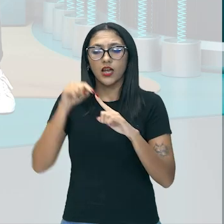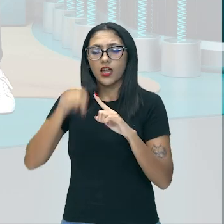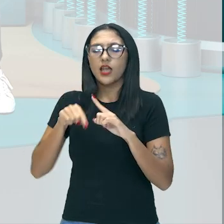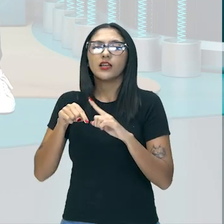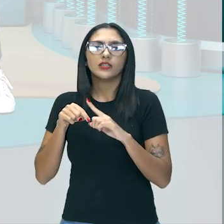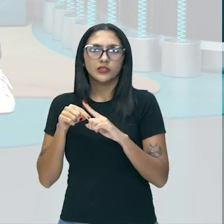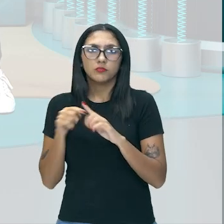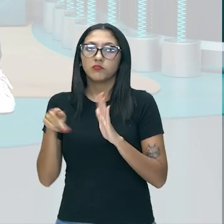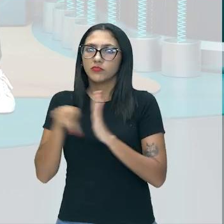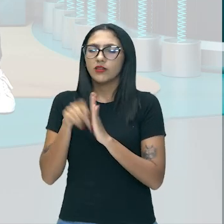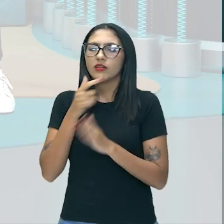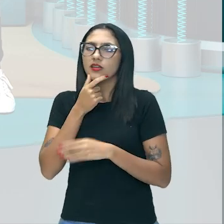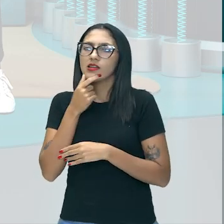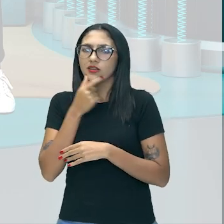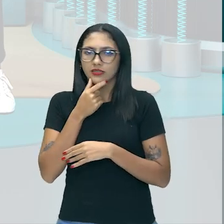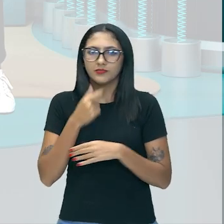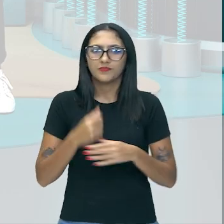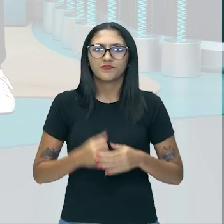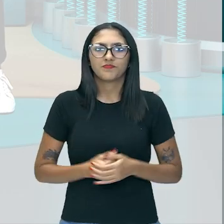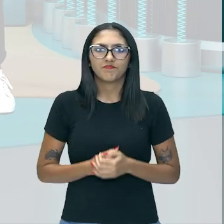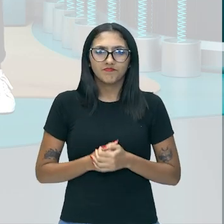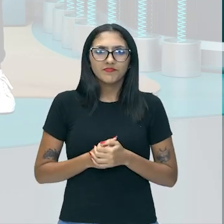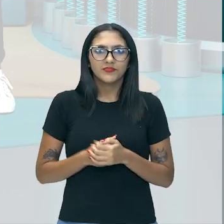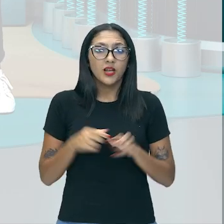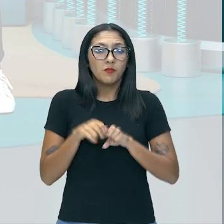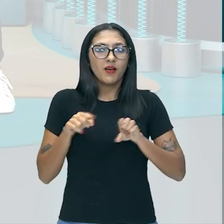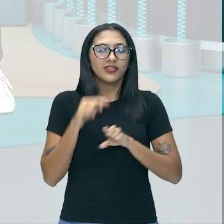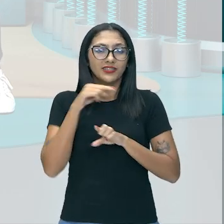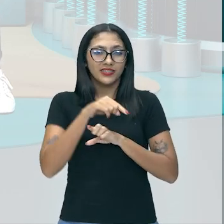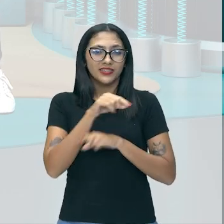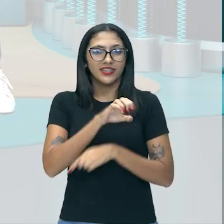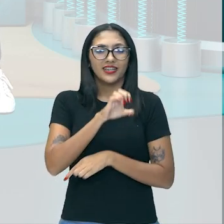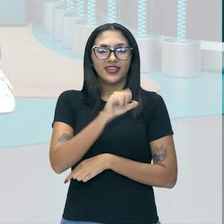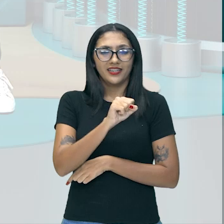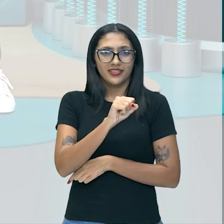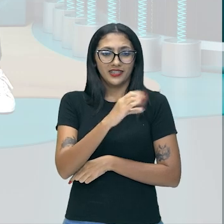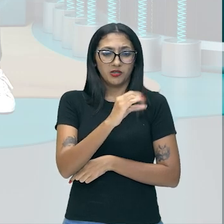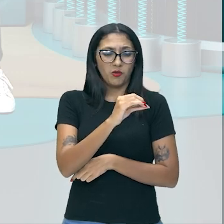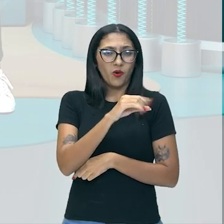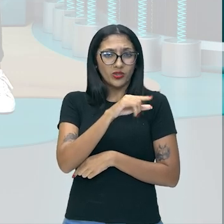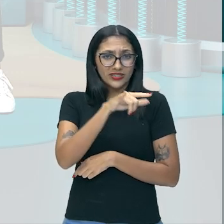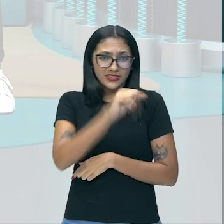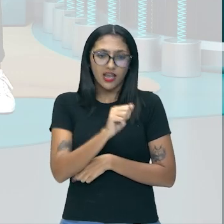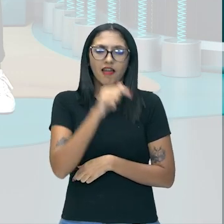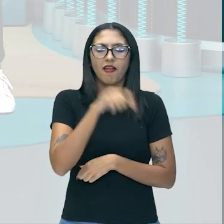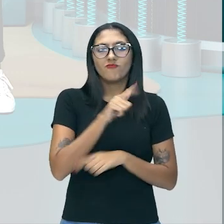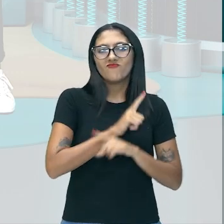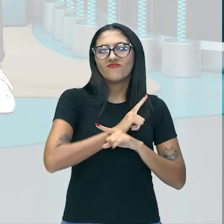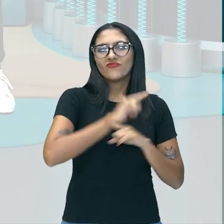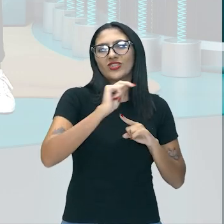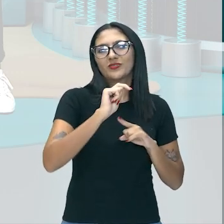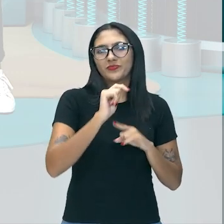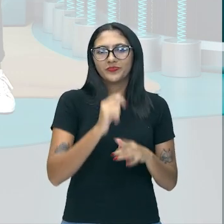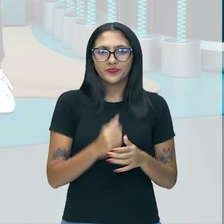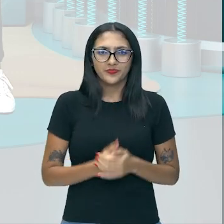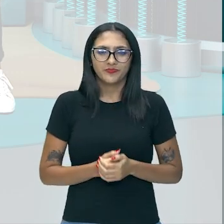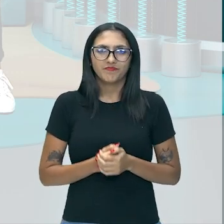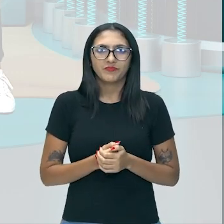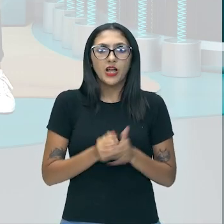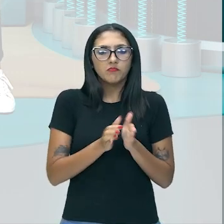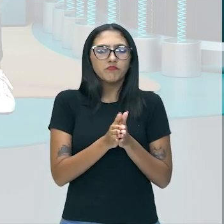os vencedores, né, nessa disputa. Mais para frente, a gente pode ver que